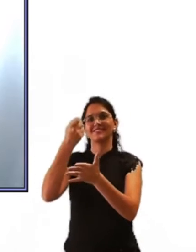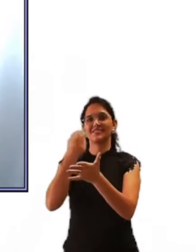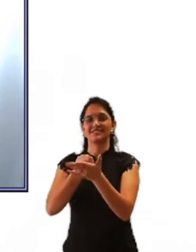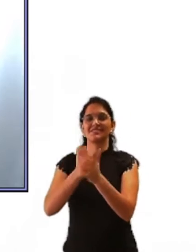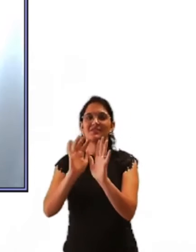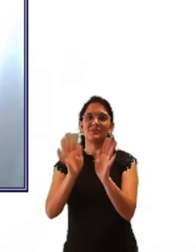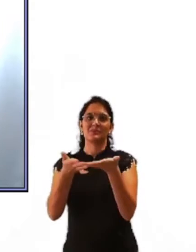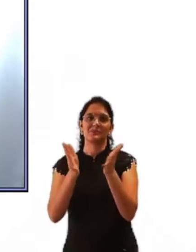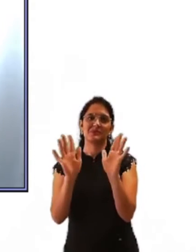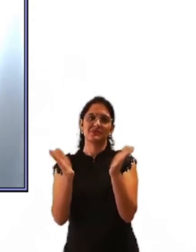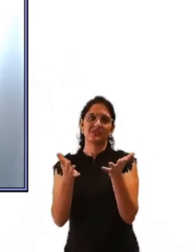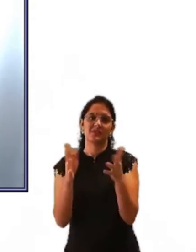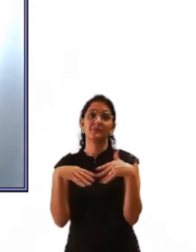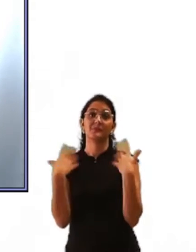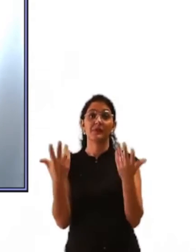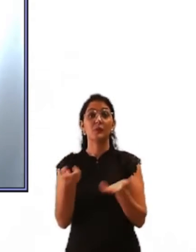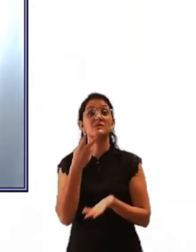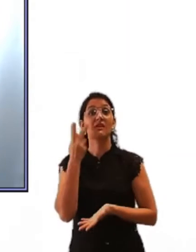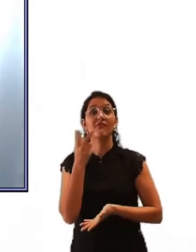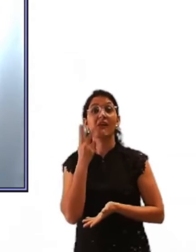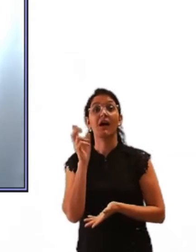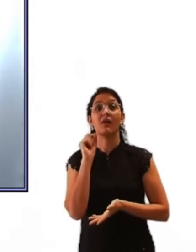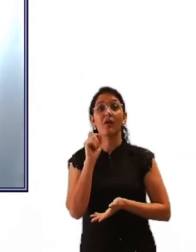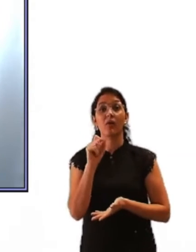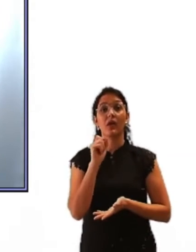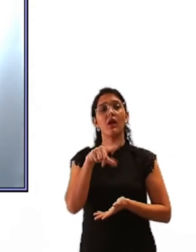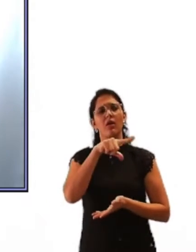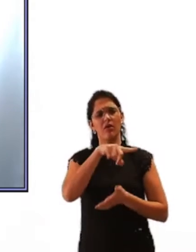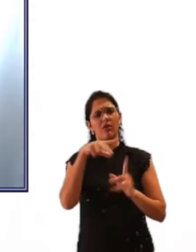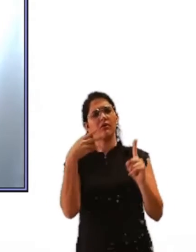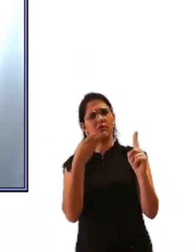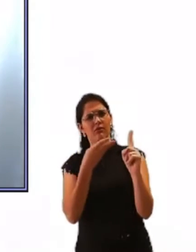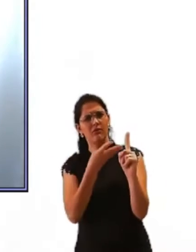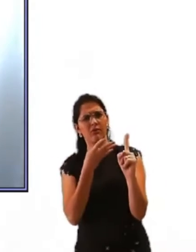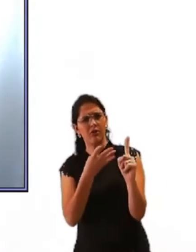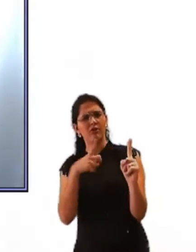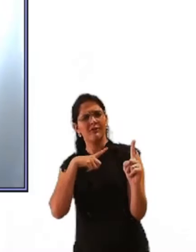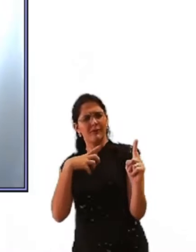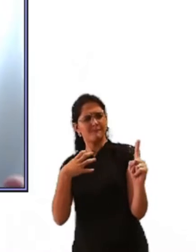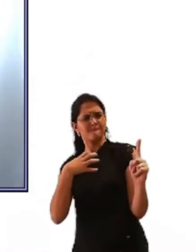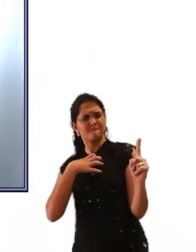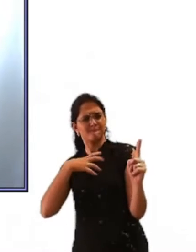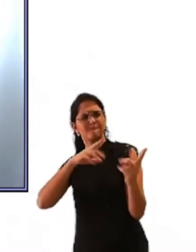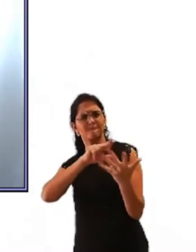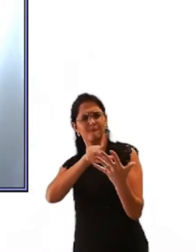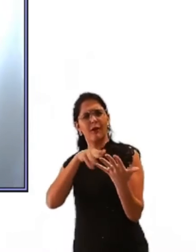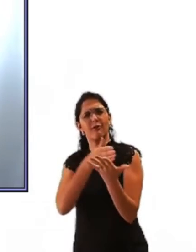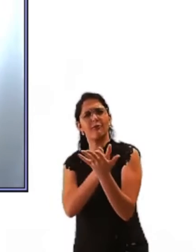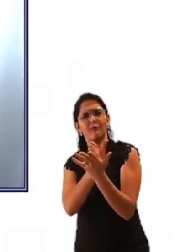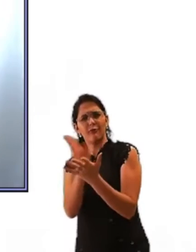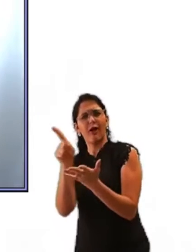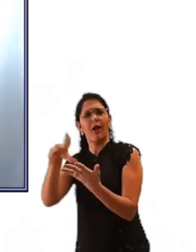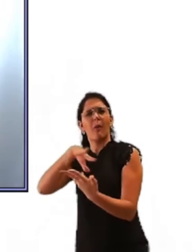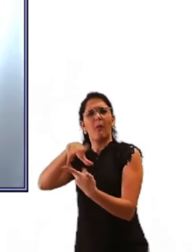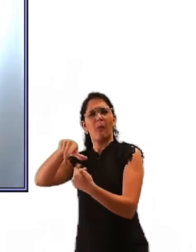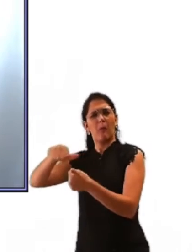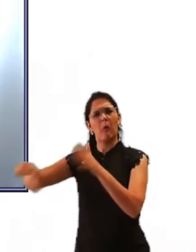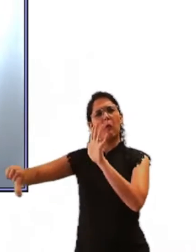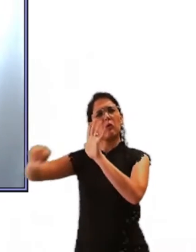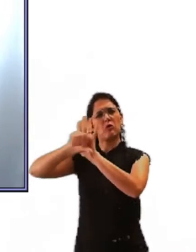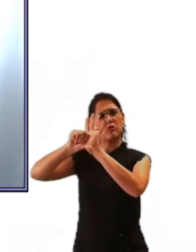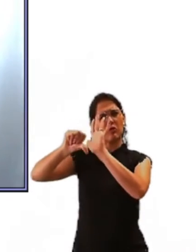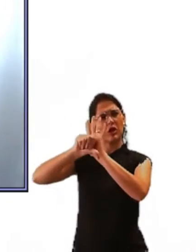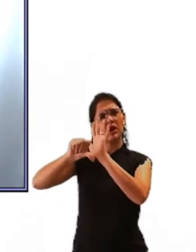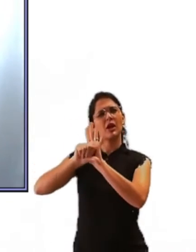ali que o réu, ele tá total, ele tem a personalidade totalmente desvirtuada, que ele está no mundo